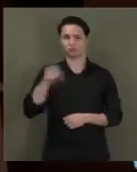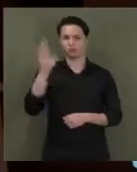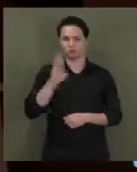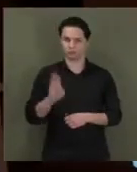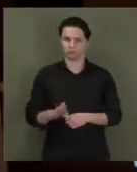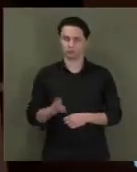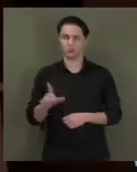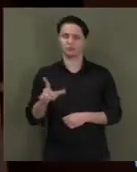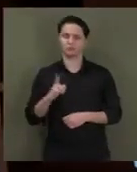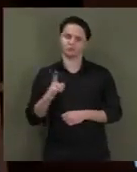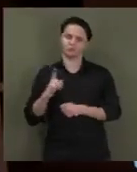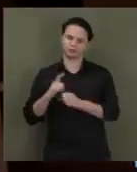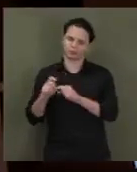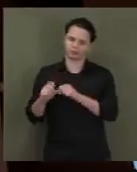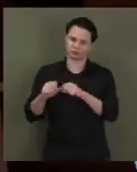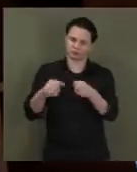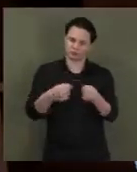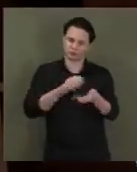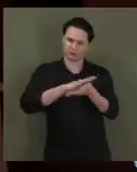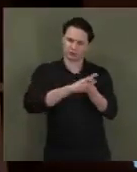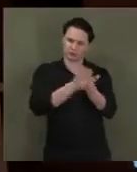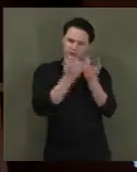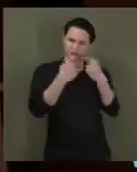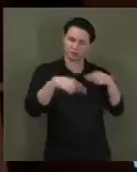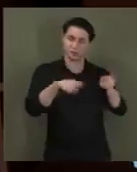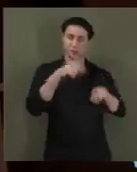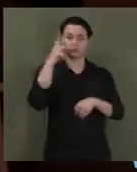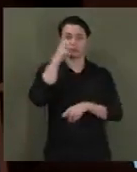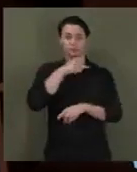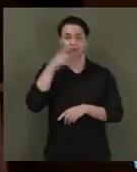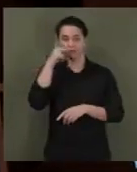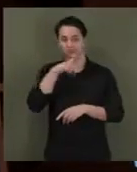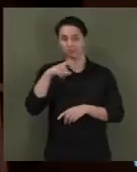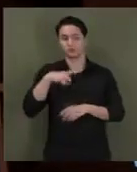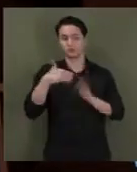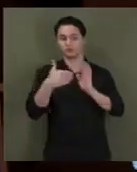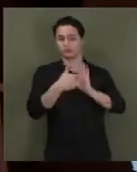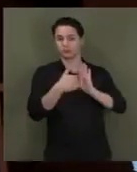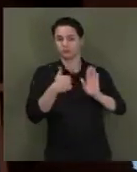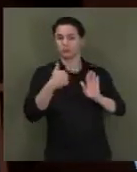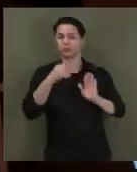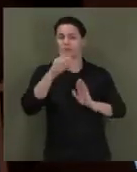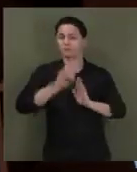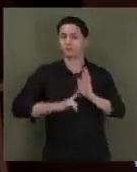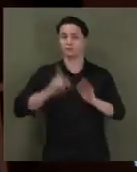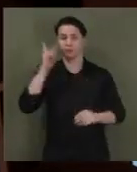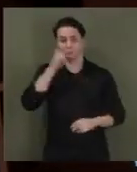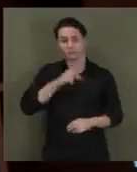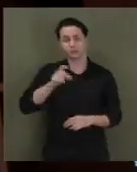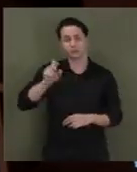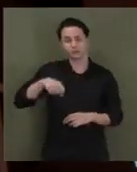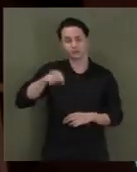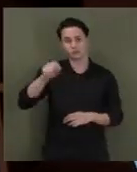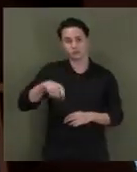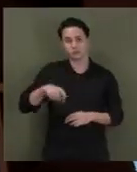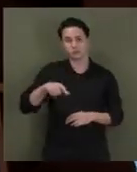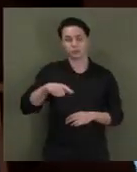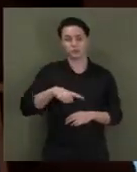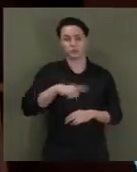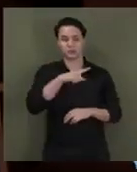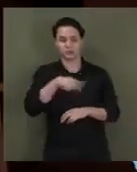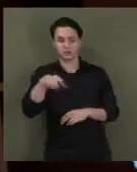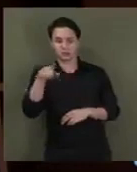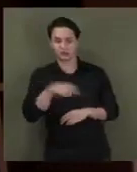intensa repressão política, cassação de direitos políticos, sim, extinção de